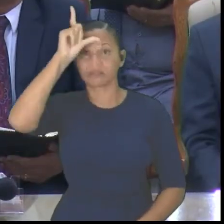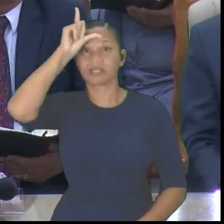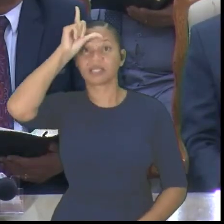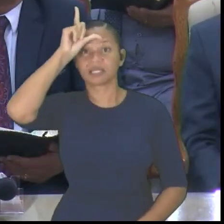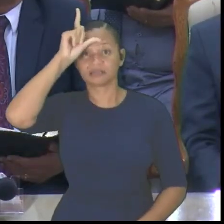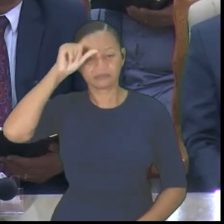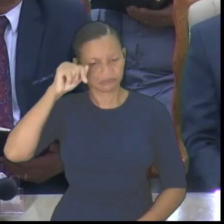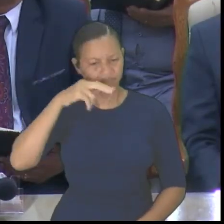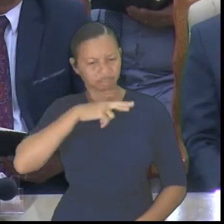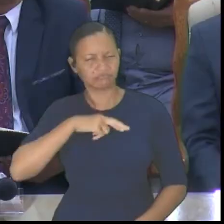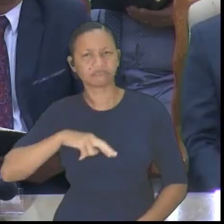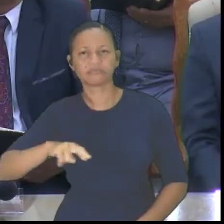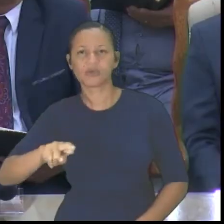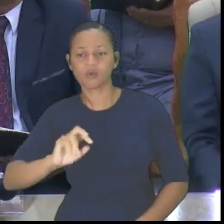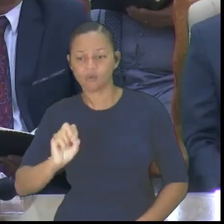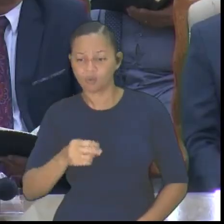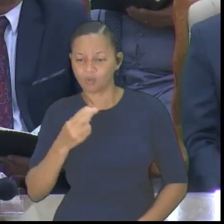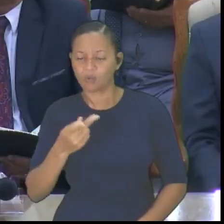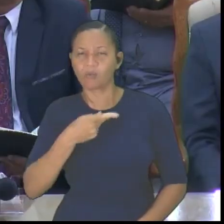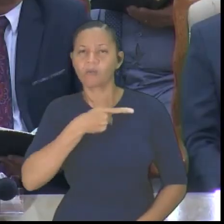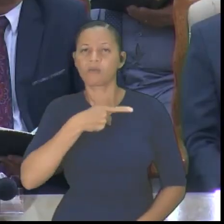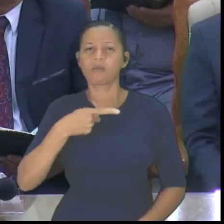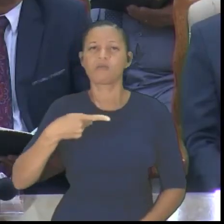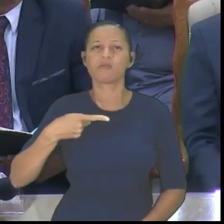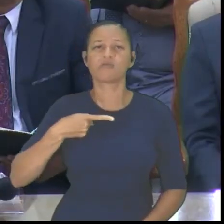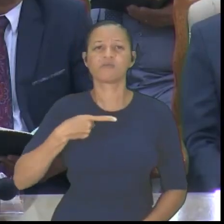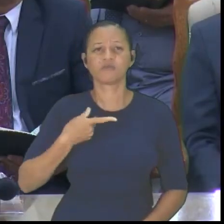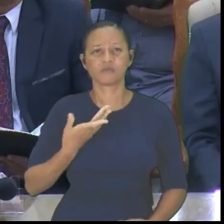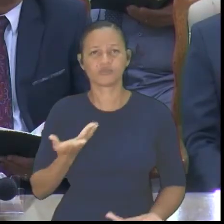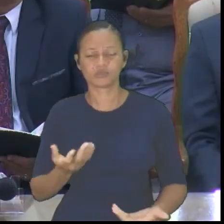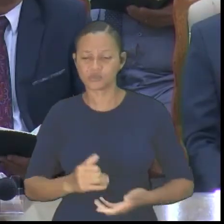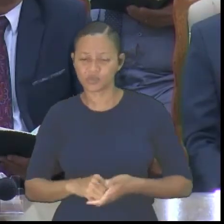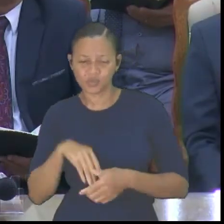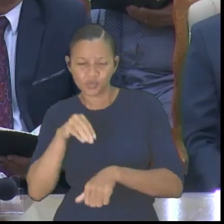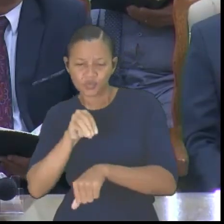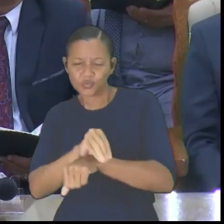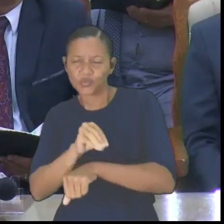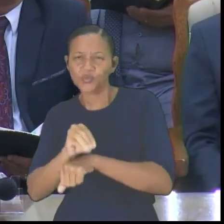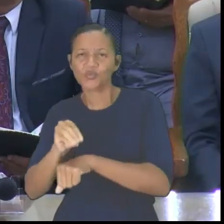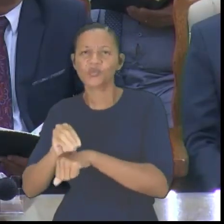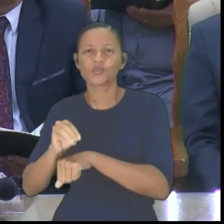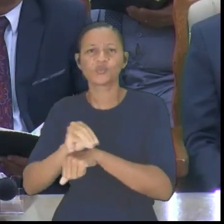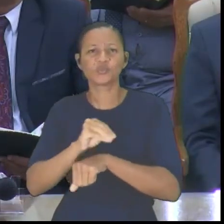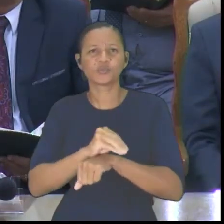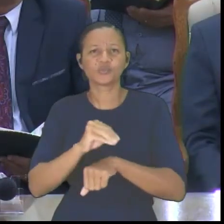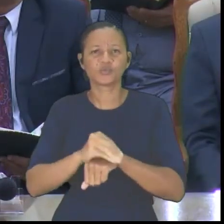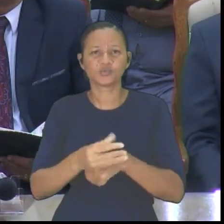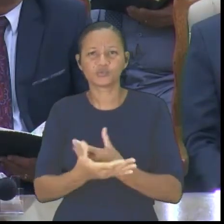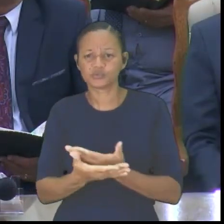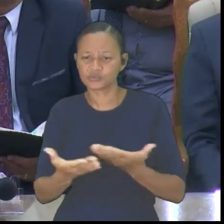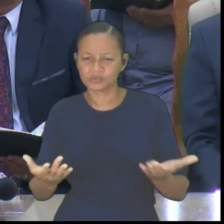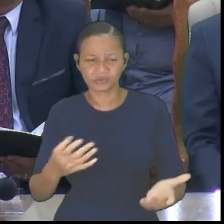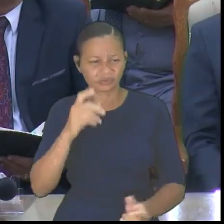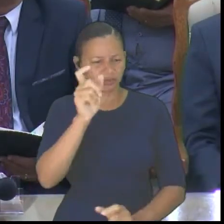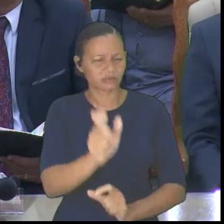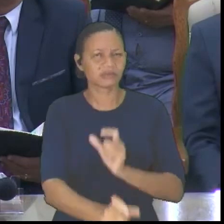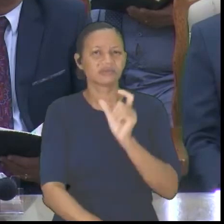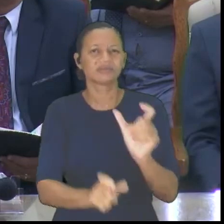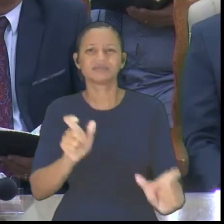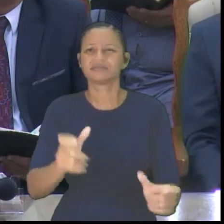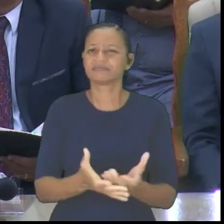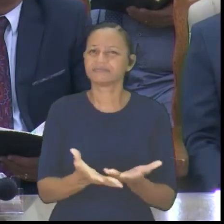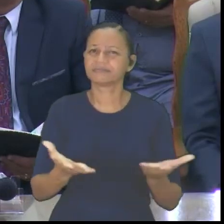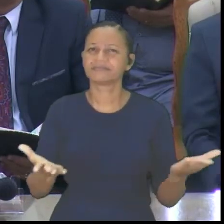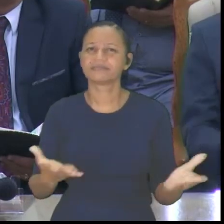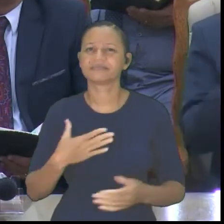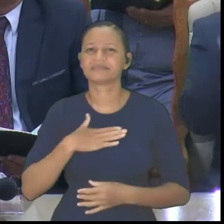religioso ou um pastor, cuidar de gente é muito prazeroso.